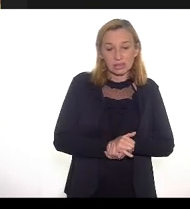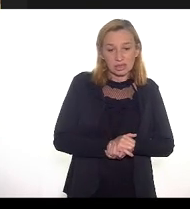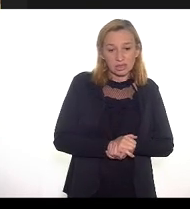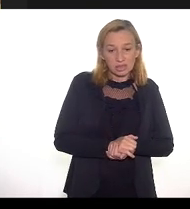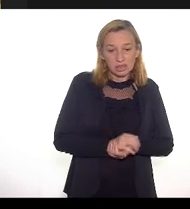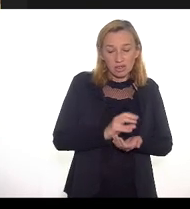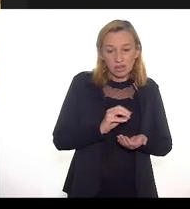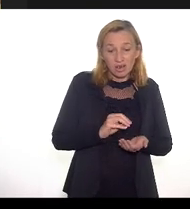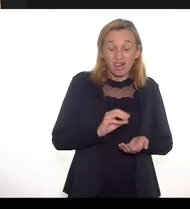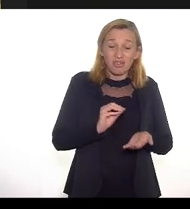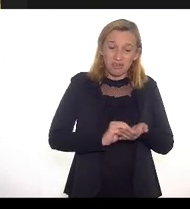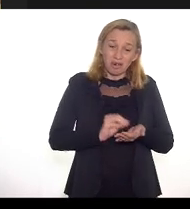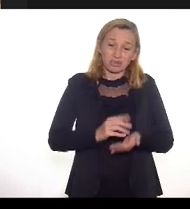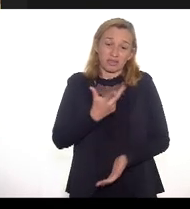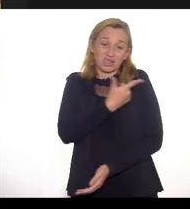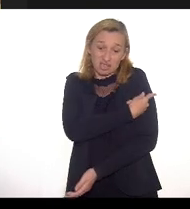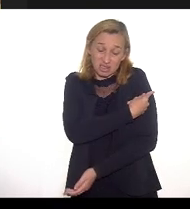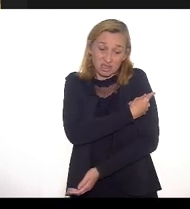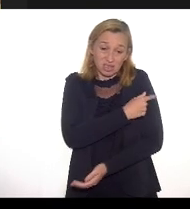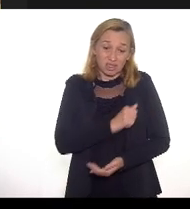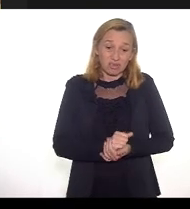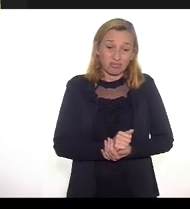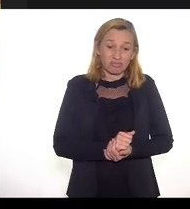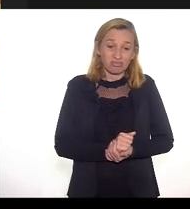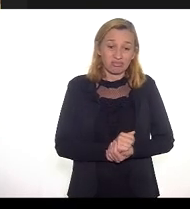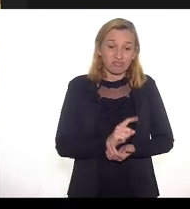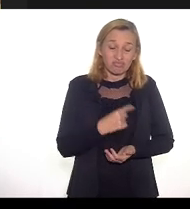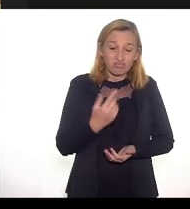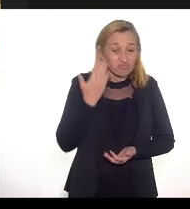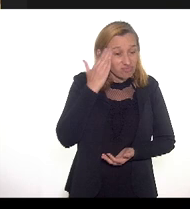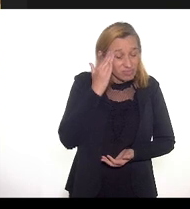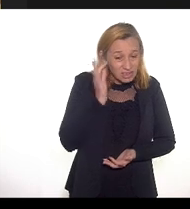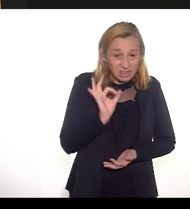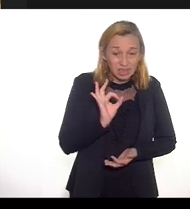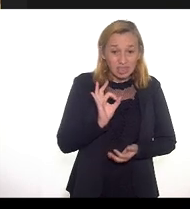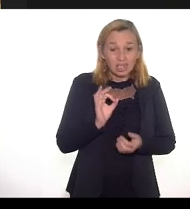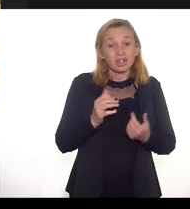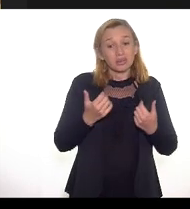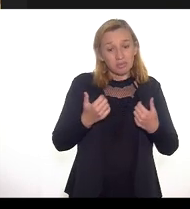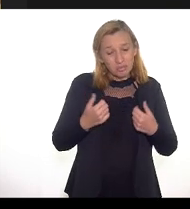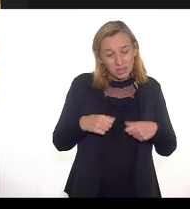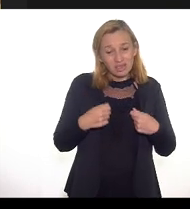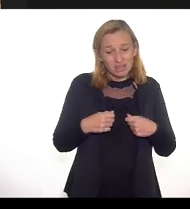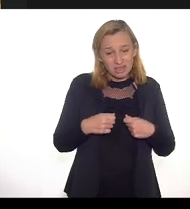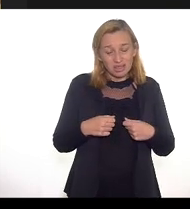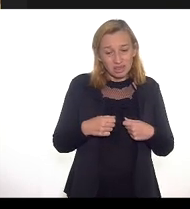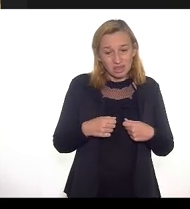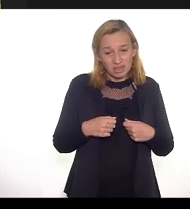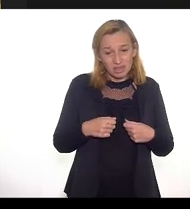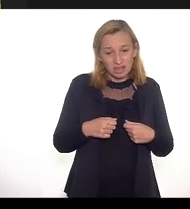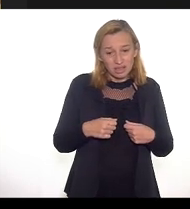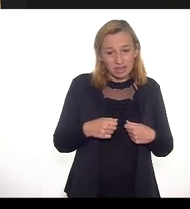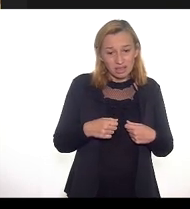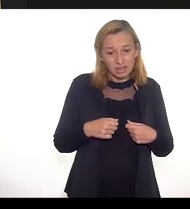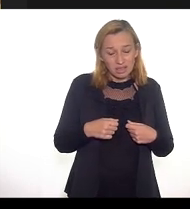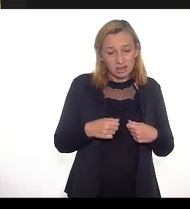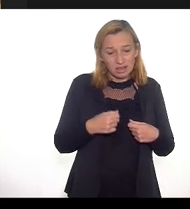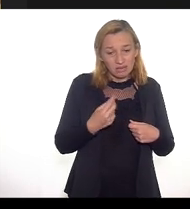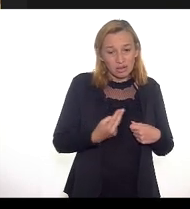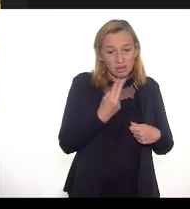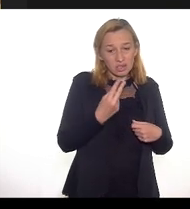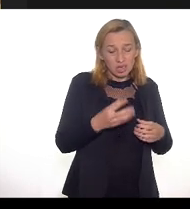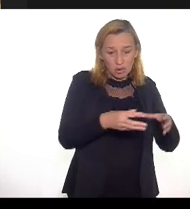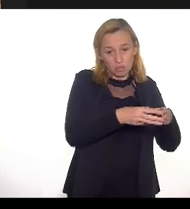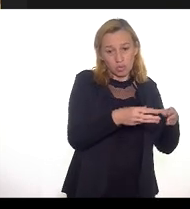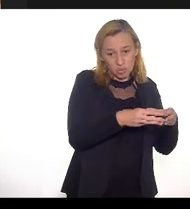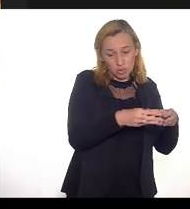da vacina. E a gente tem que compreender que a gente precisa priorizar. E é fato, realmente. E